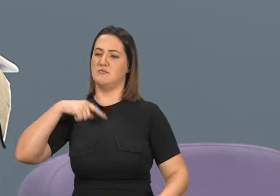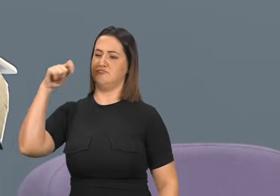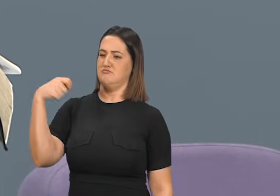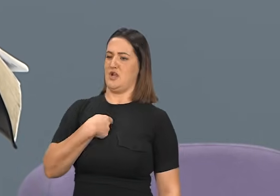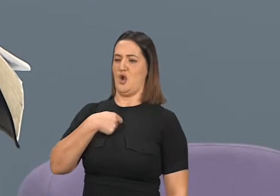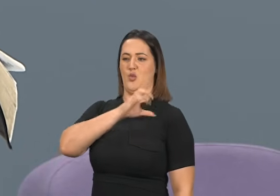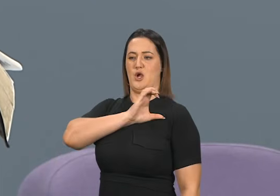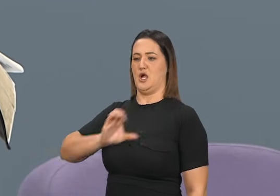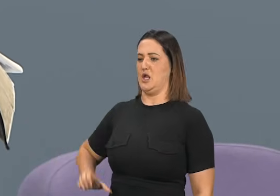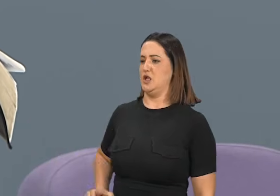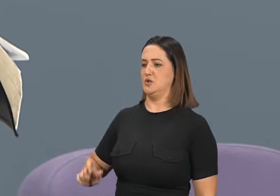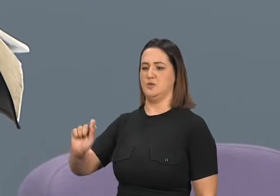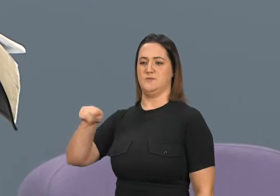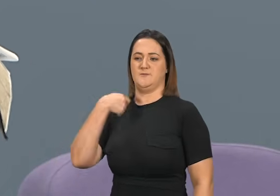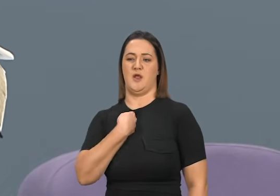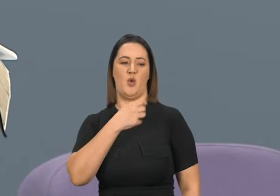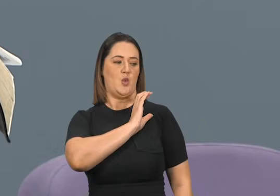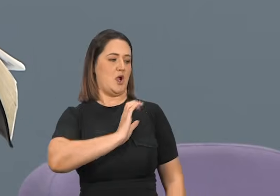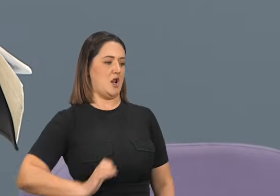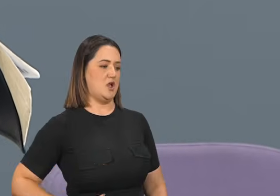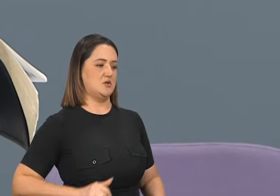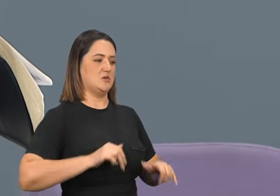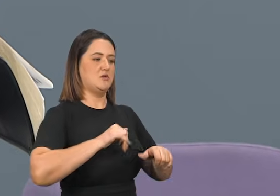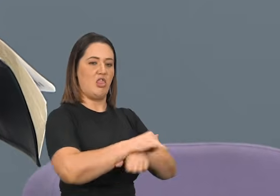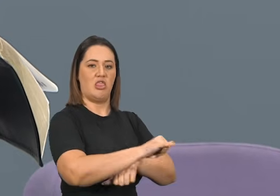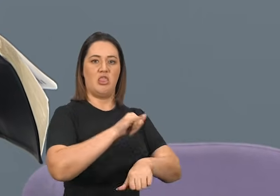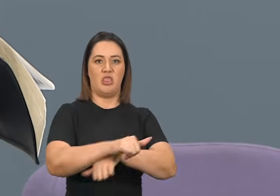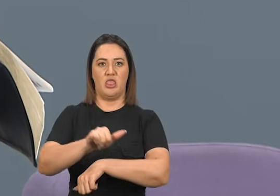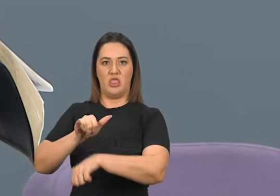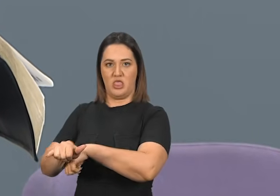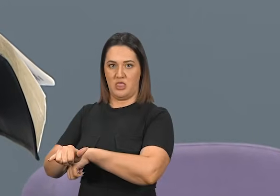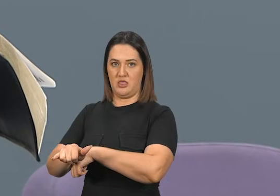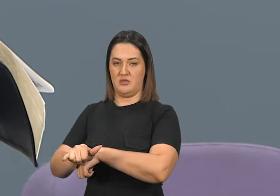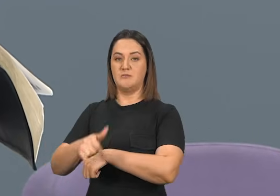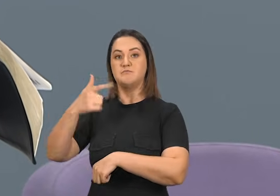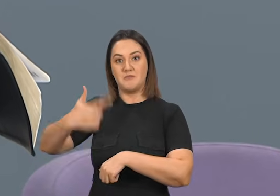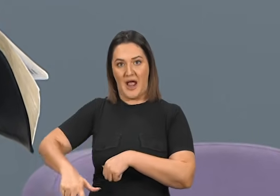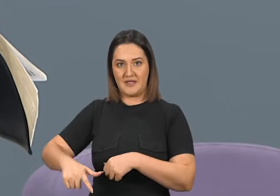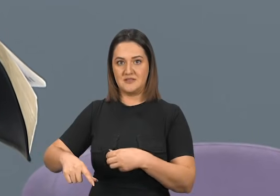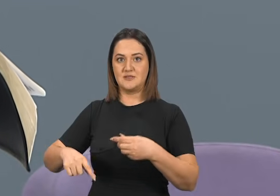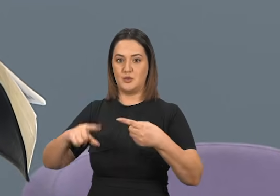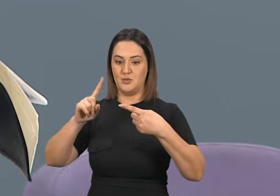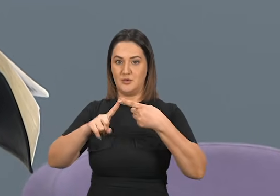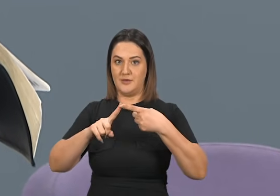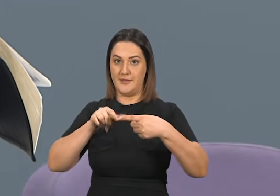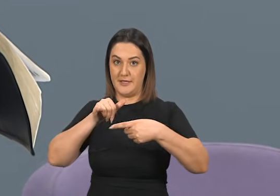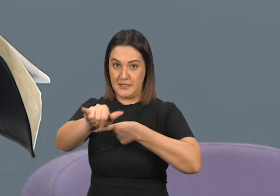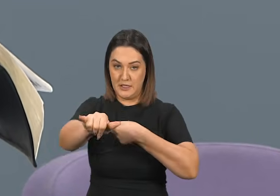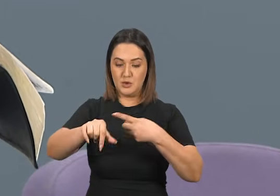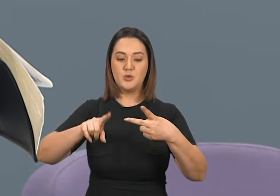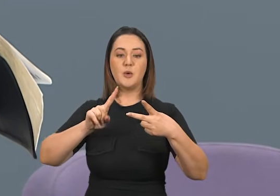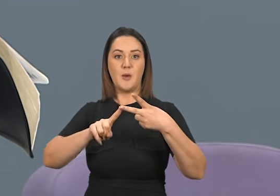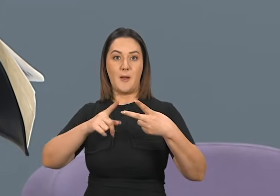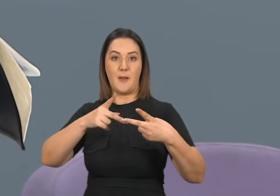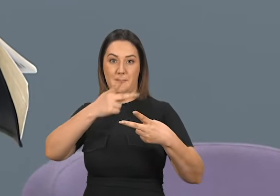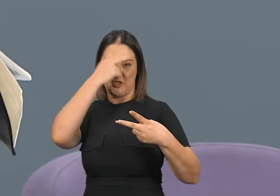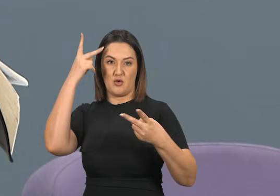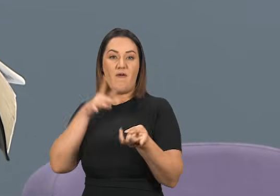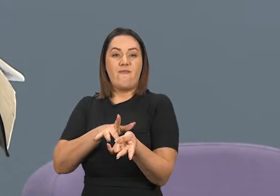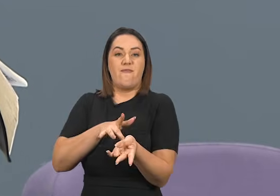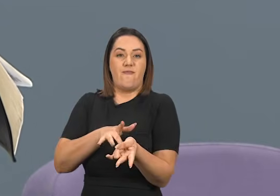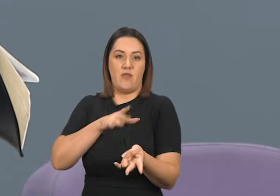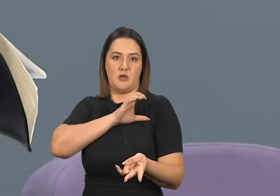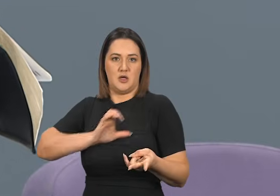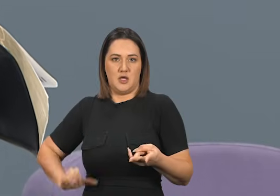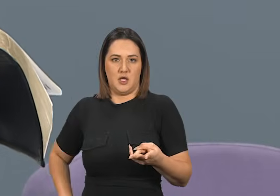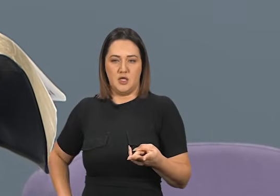nome, dizendo eu sou o Cristo, enganarão a muitos. Outro sinal, pessoas vindo em nome de